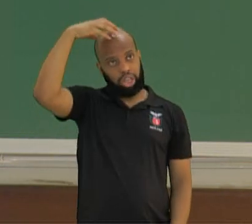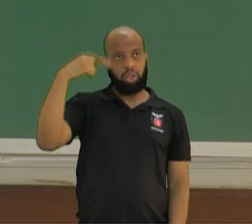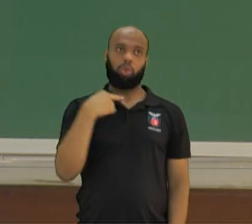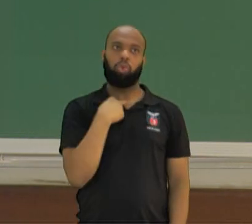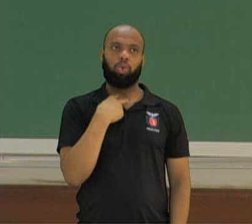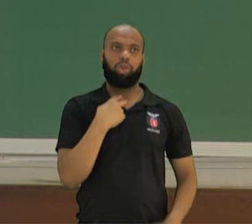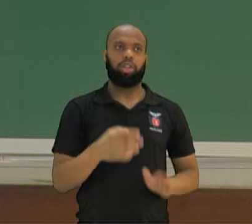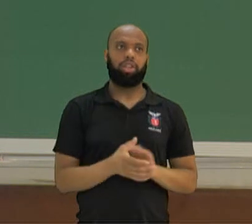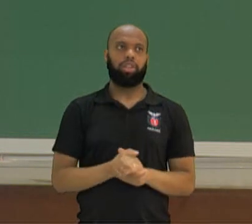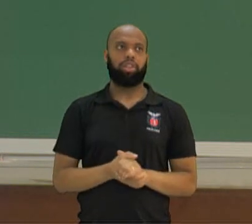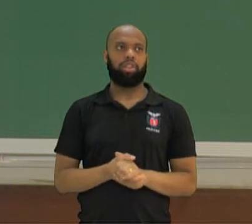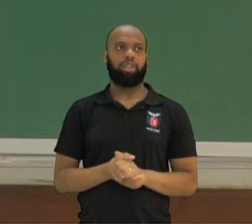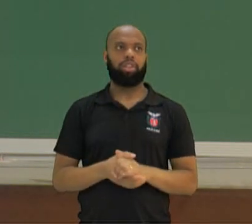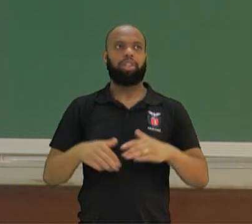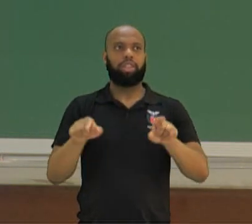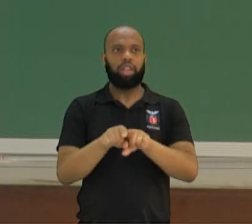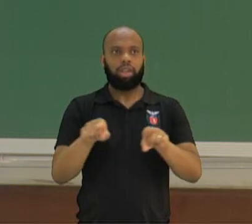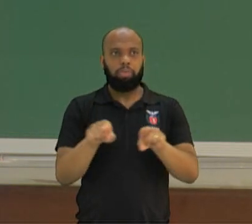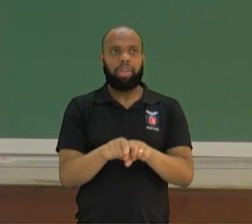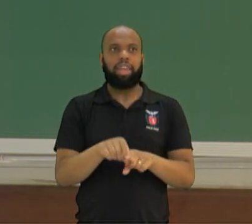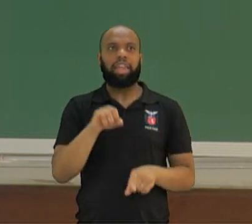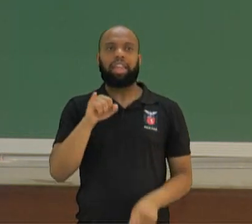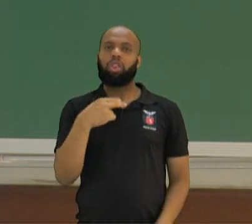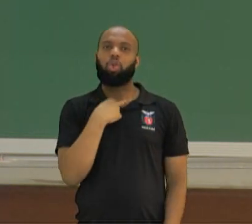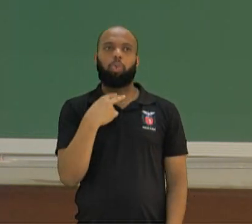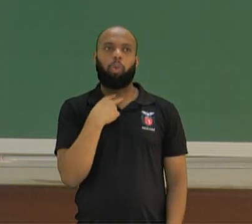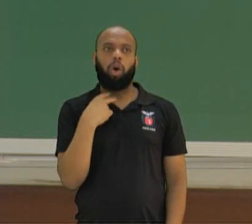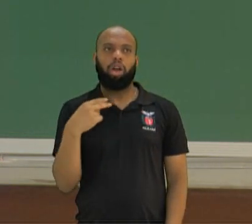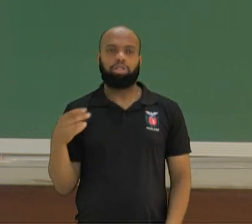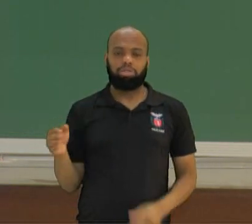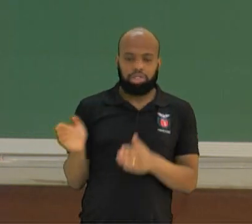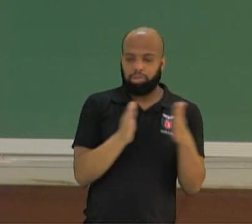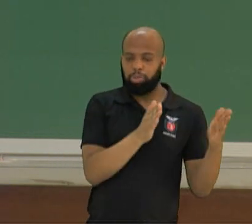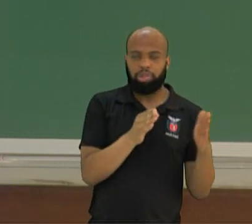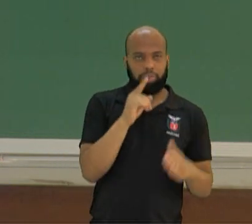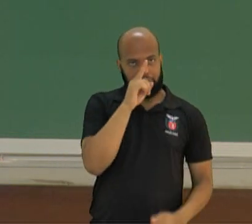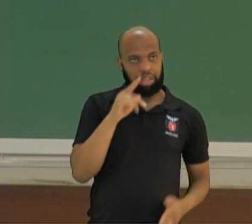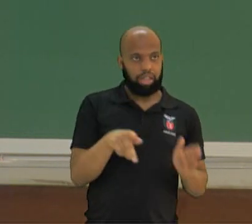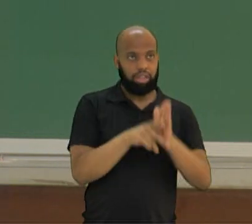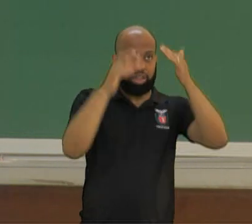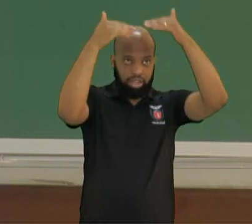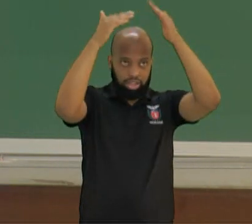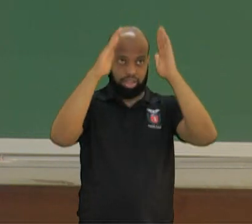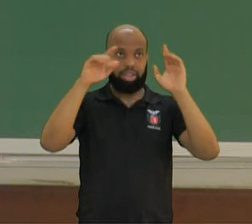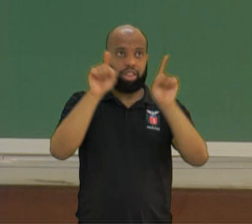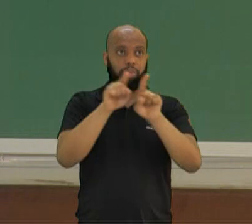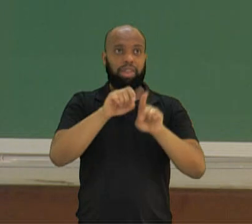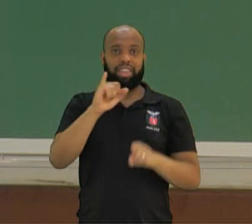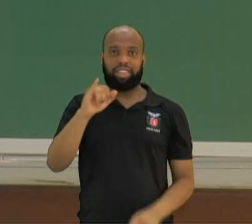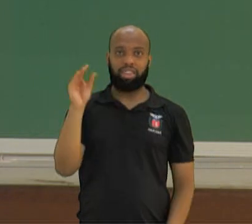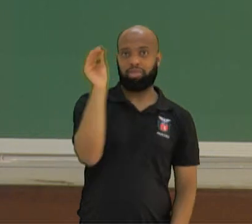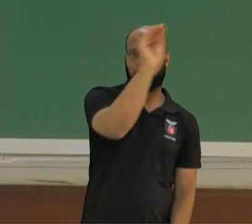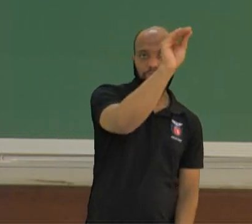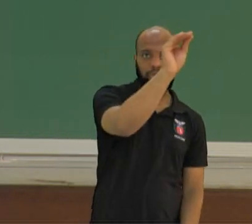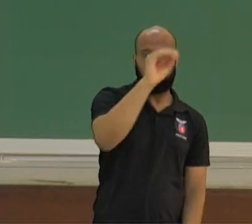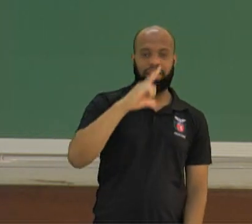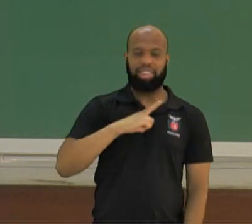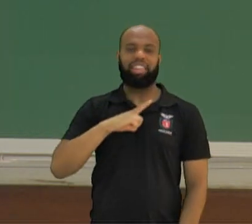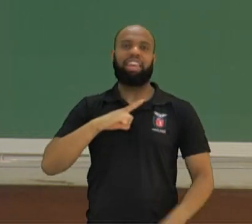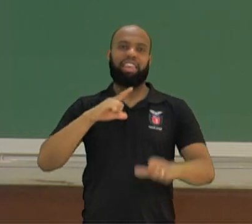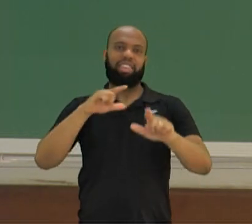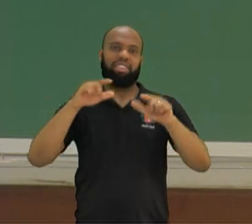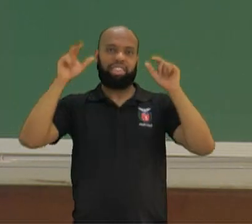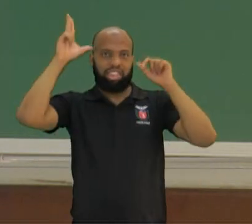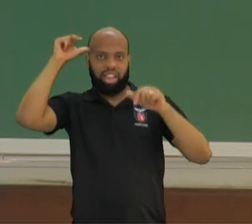não posso vir aqui porque também eu fico ameaçado pelo bispo e aqui nessa casa eu ficaria ameaçado pelo